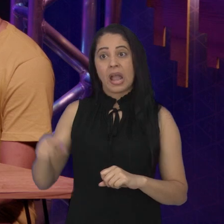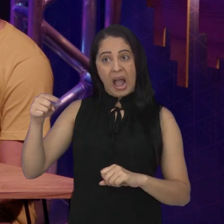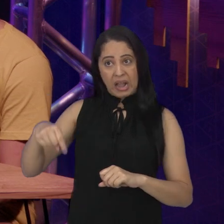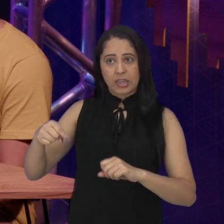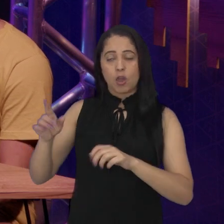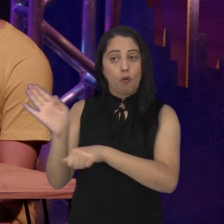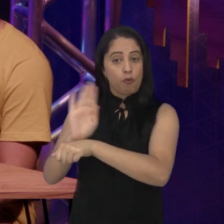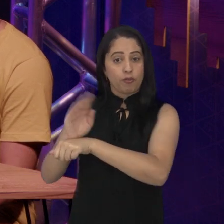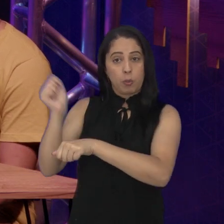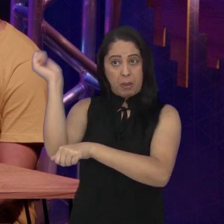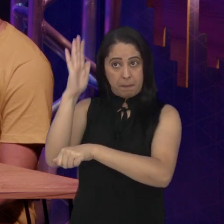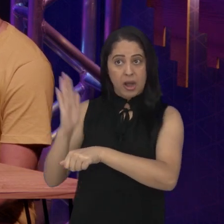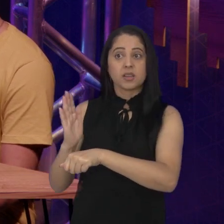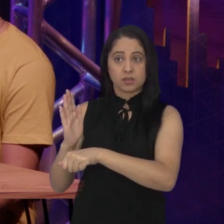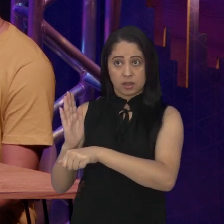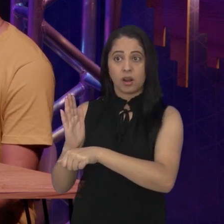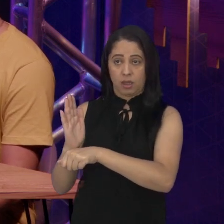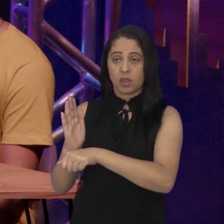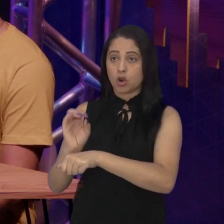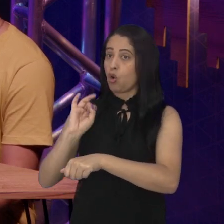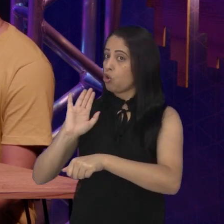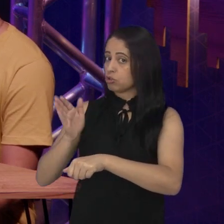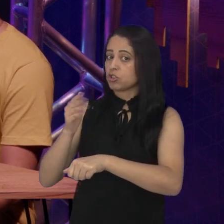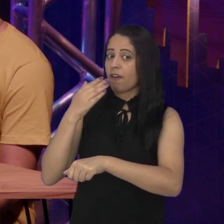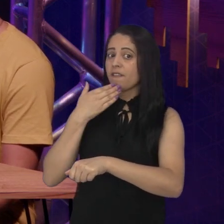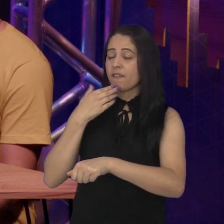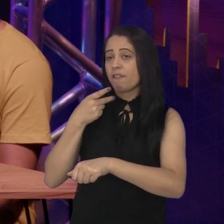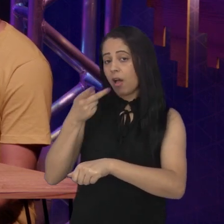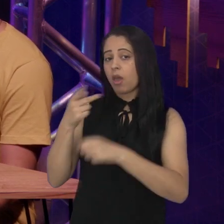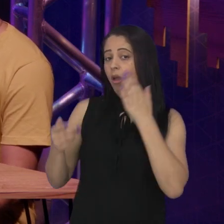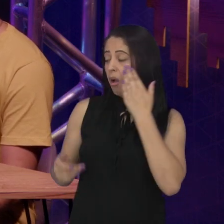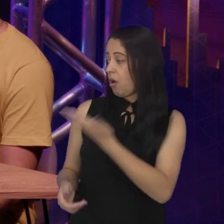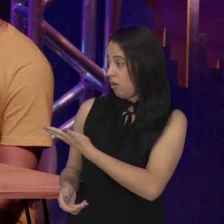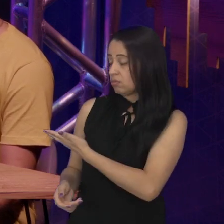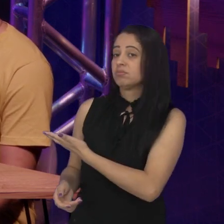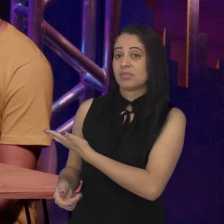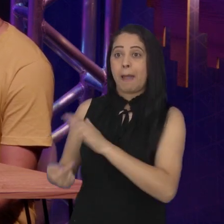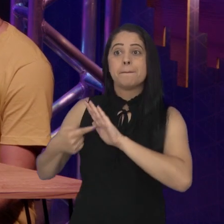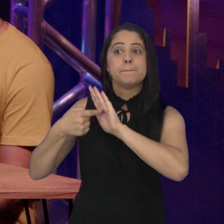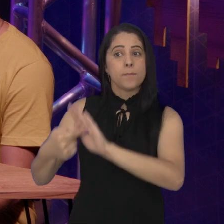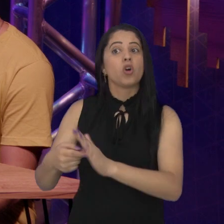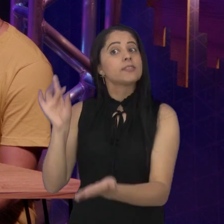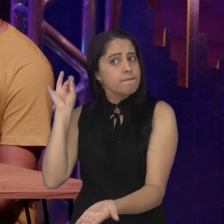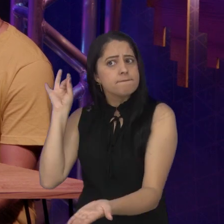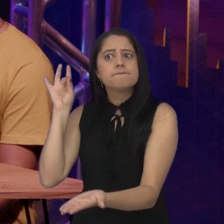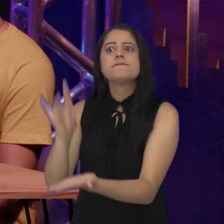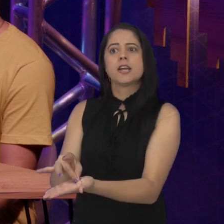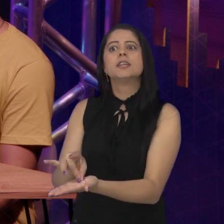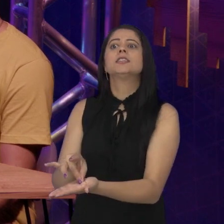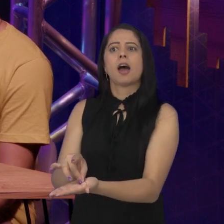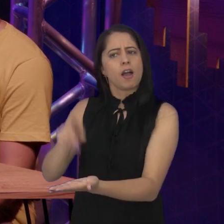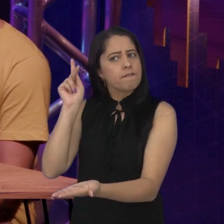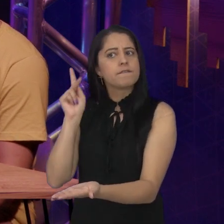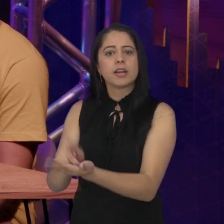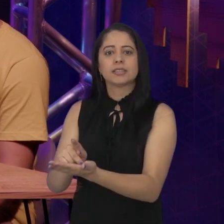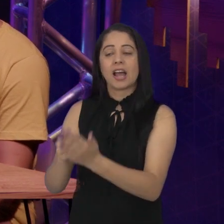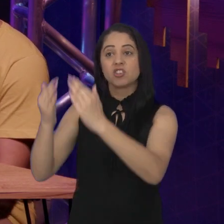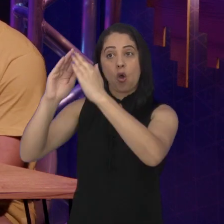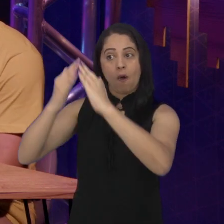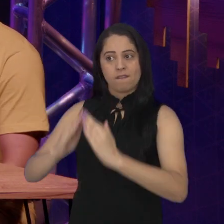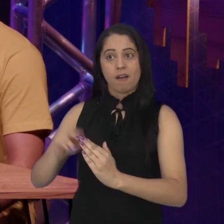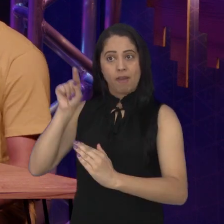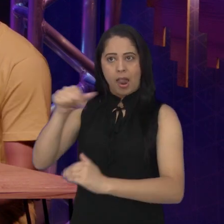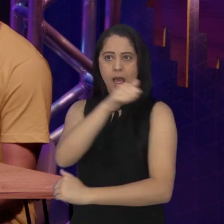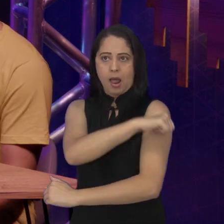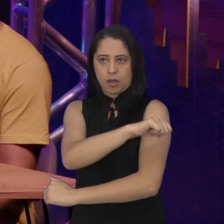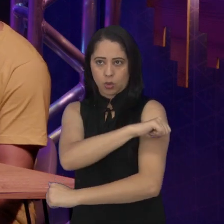produção muito boa aqui brasileira, que a gente falou no programa passado também, é Cidade de Deus. Exato. que mostra a